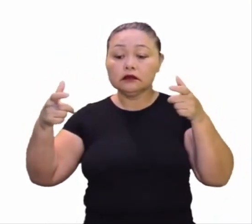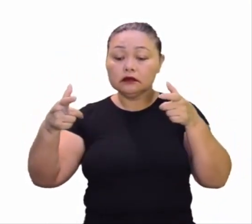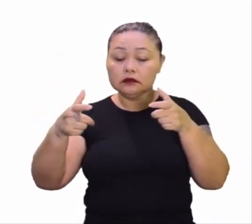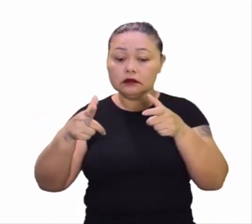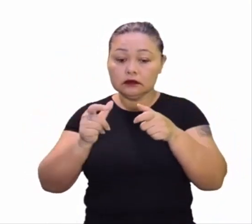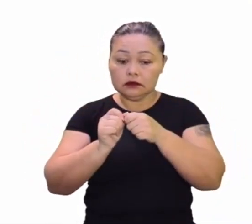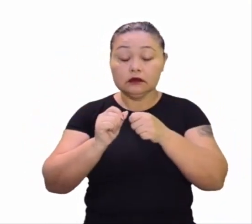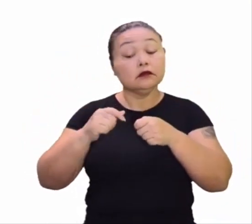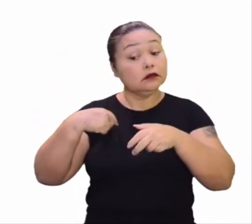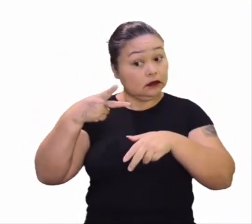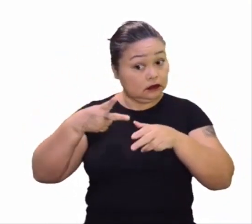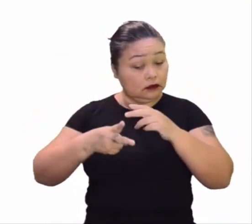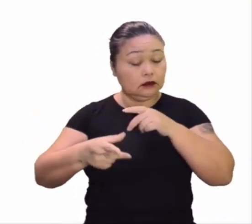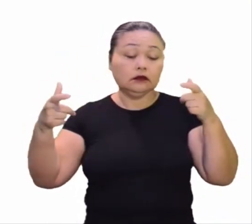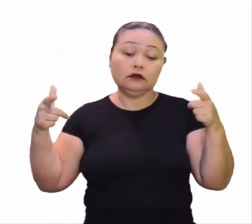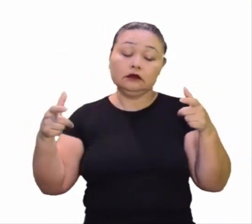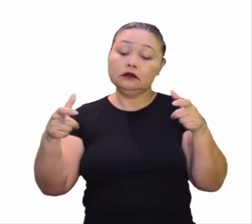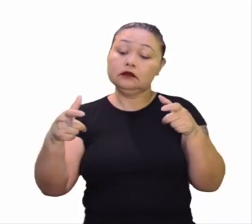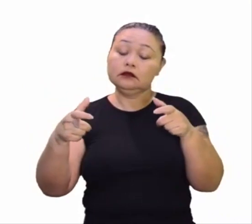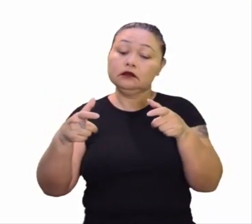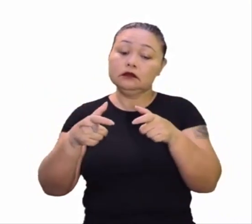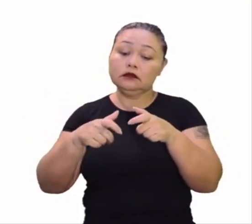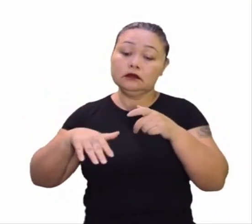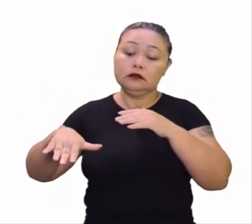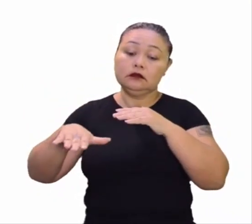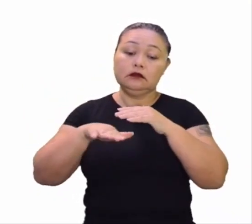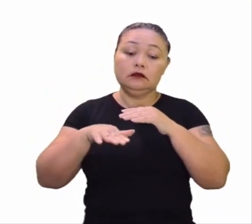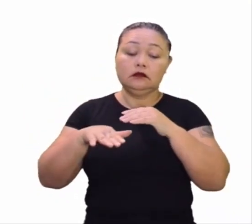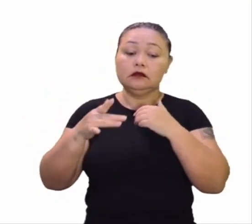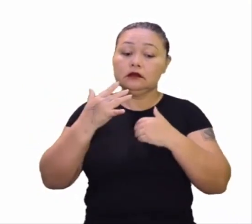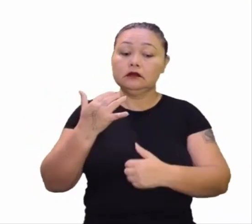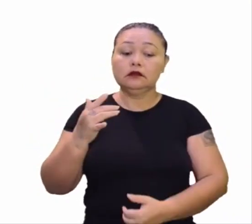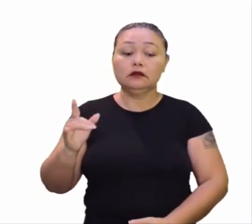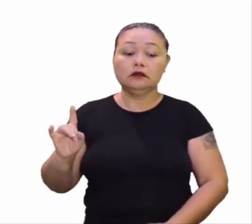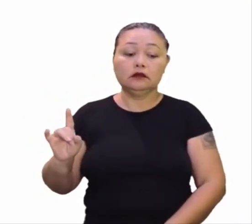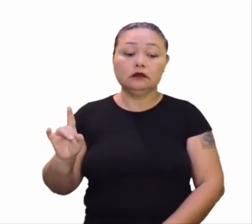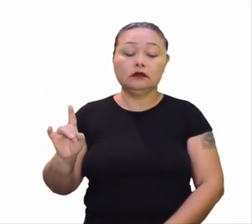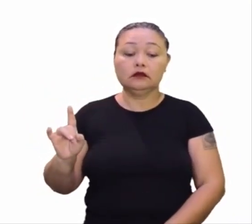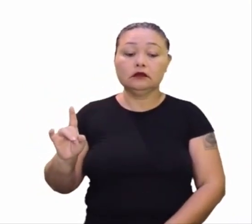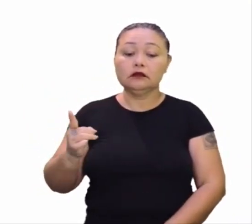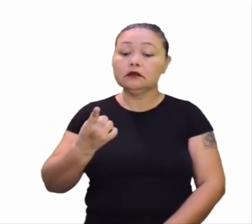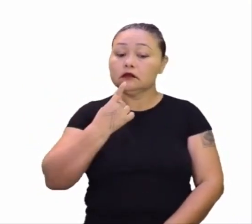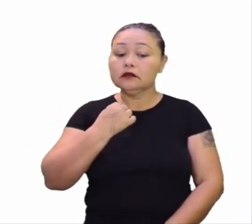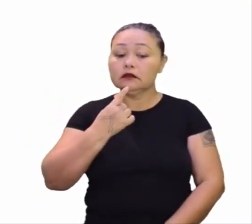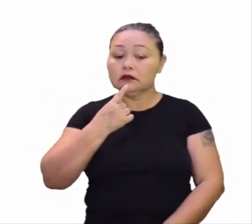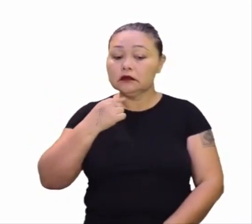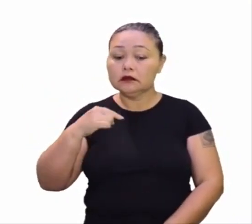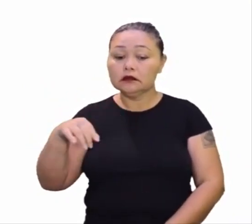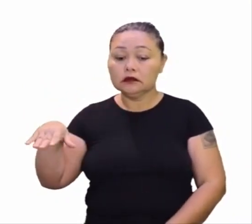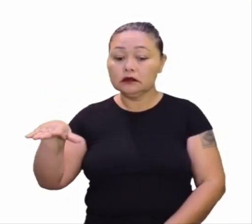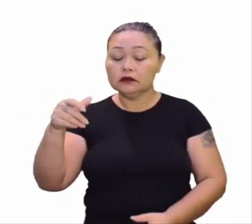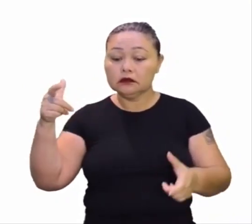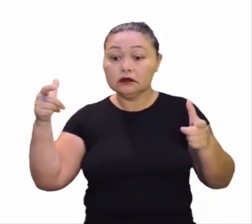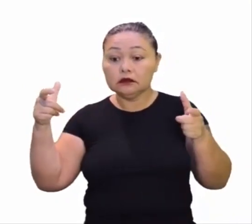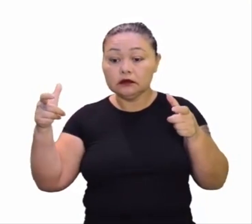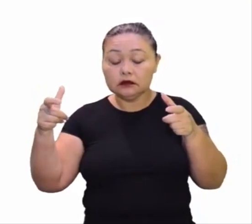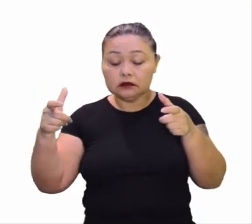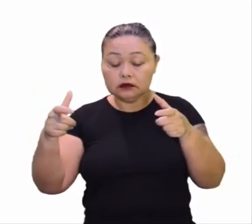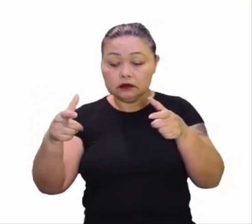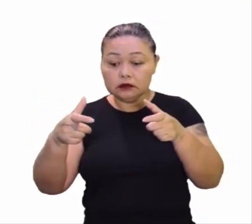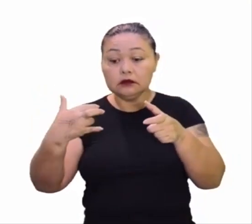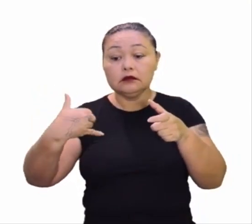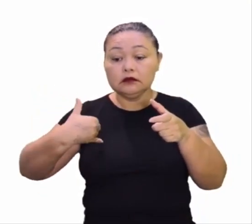vai continuar, Rogério. Essa redução aqui dessa base, eu vou mudar aqui a cor, está aqui vermelho, essa base aqui ó, vai cada vez